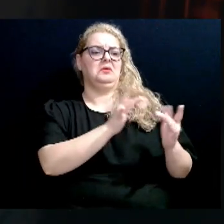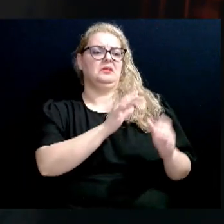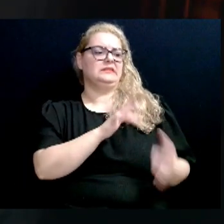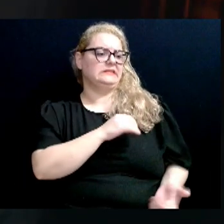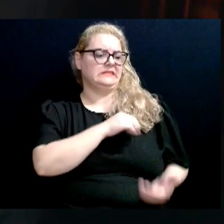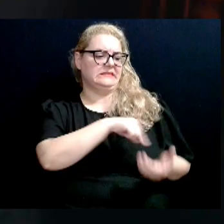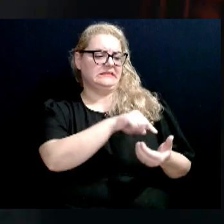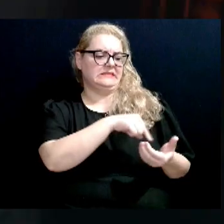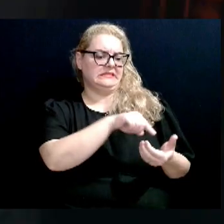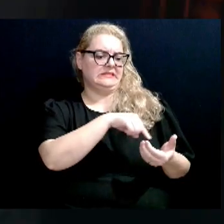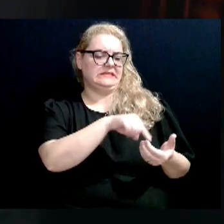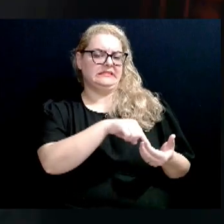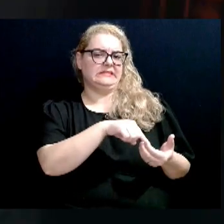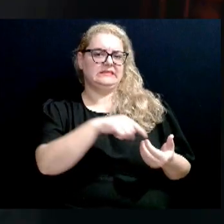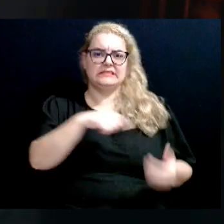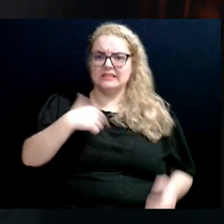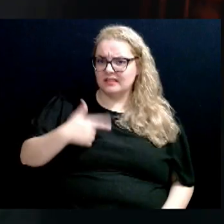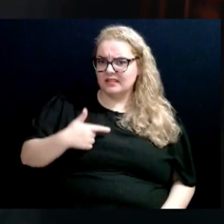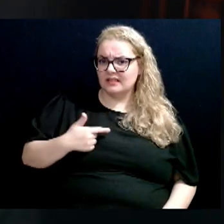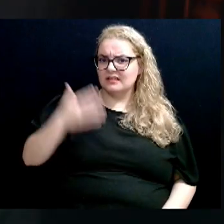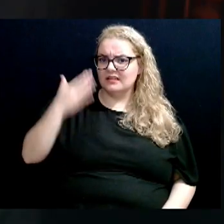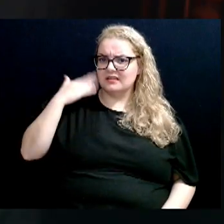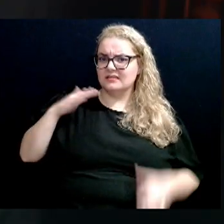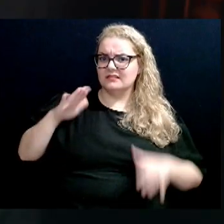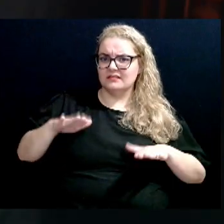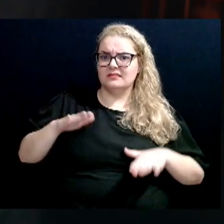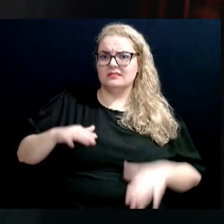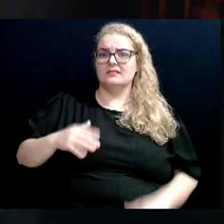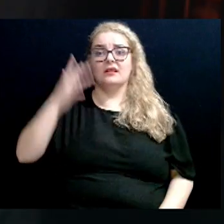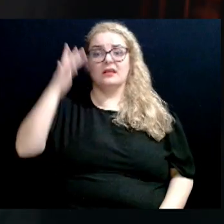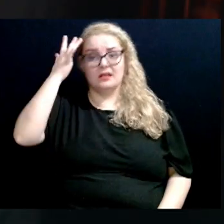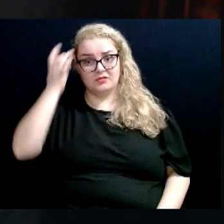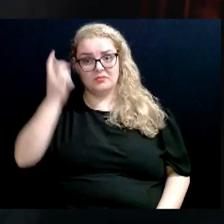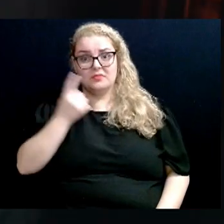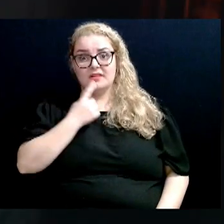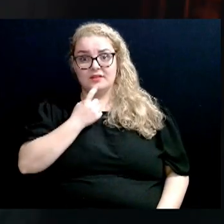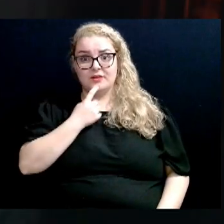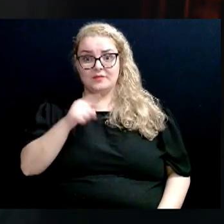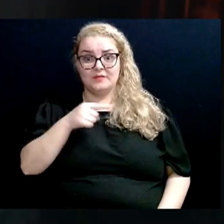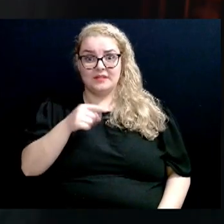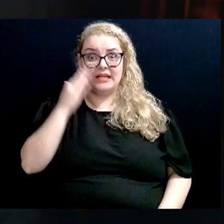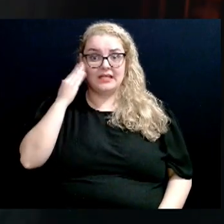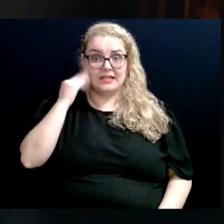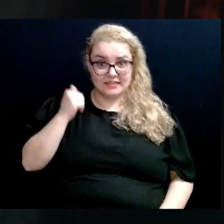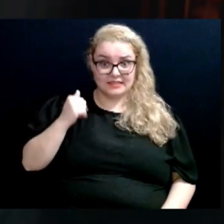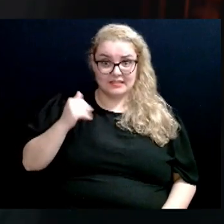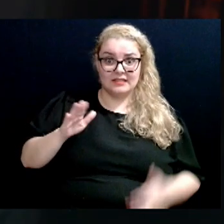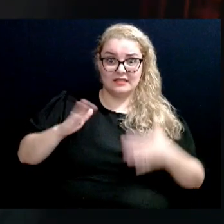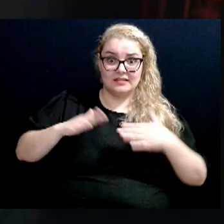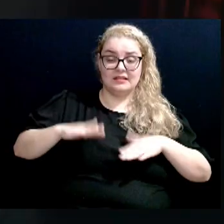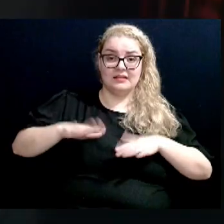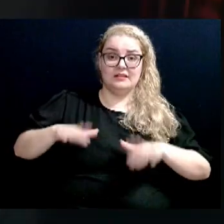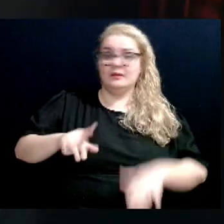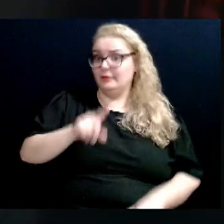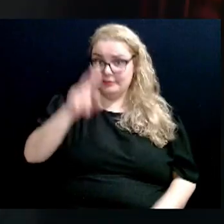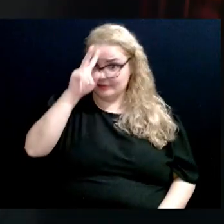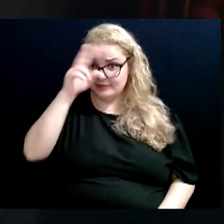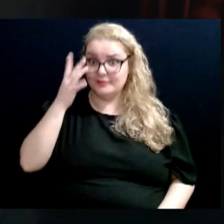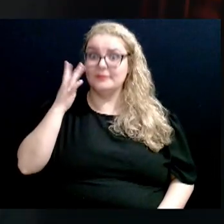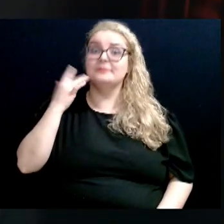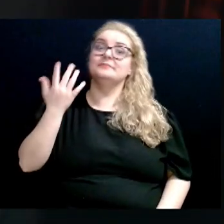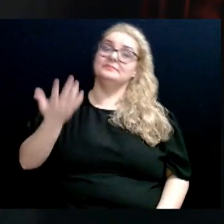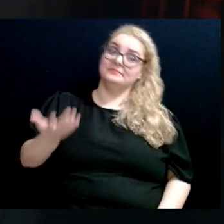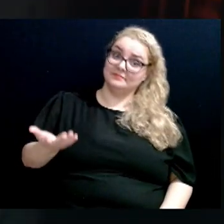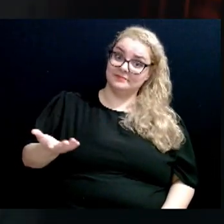gente sabe desacelerar? Amanhã é feriado aqui em Campinas. Já pensou como é que você vai desacelerar ou nem lembrava que é feriado amanhã? Pois é, você já recusou